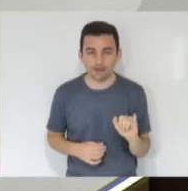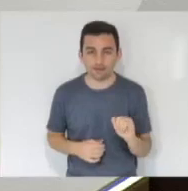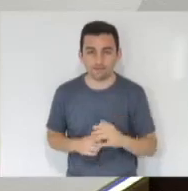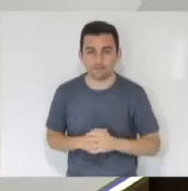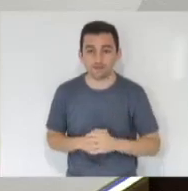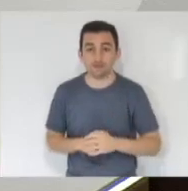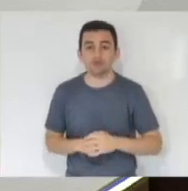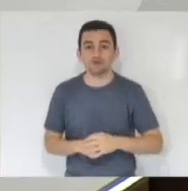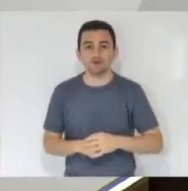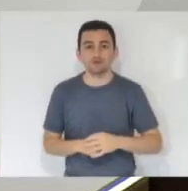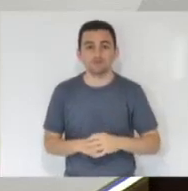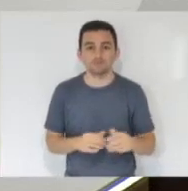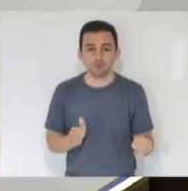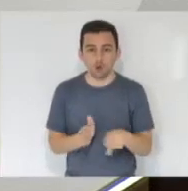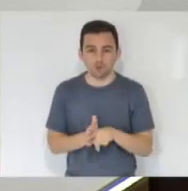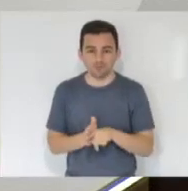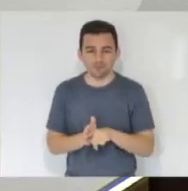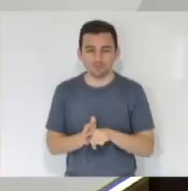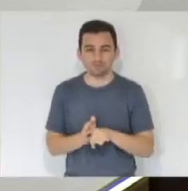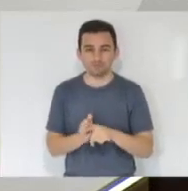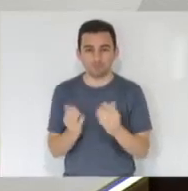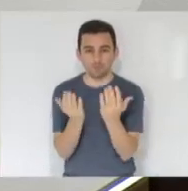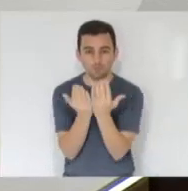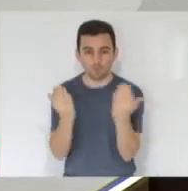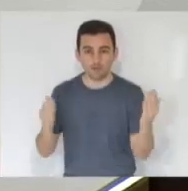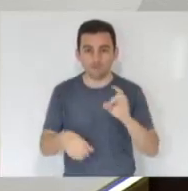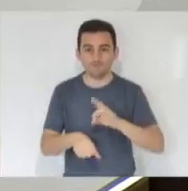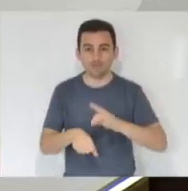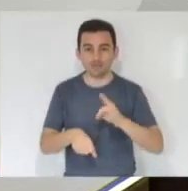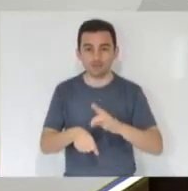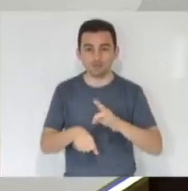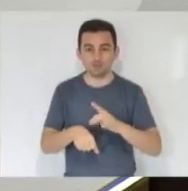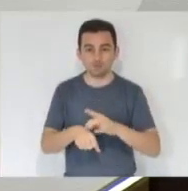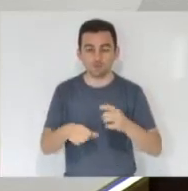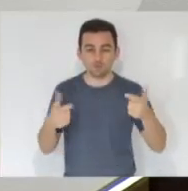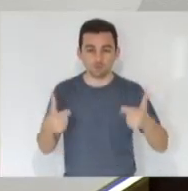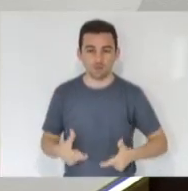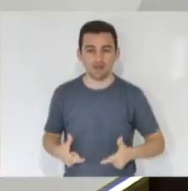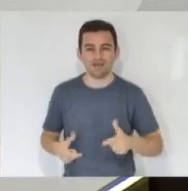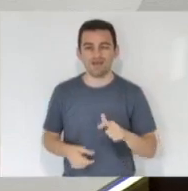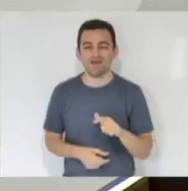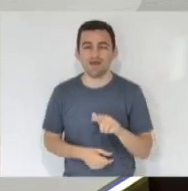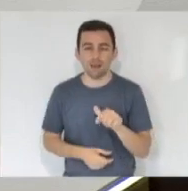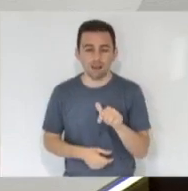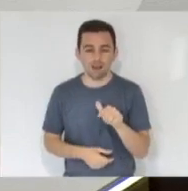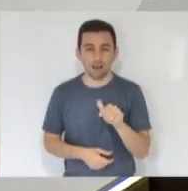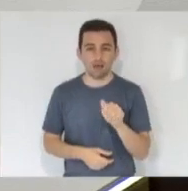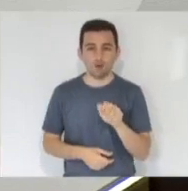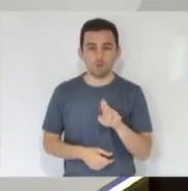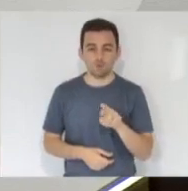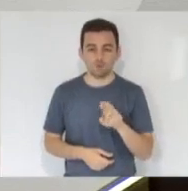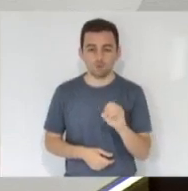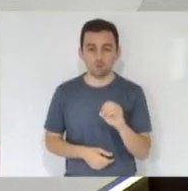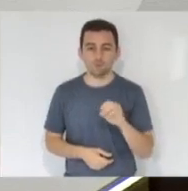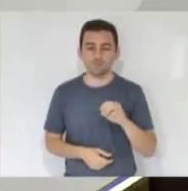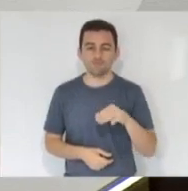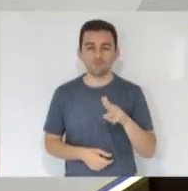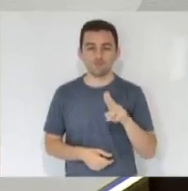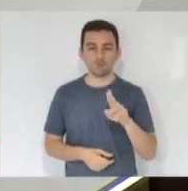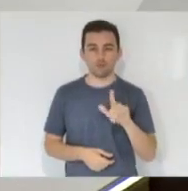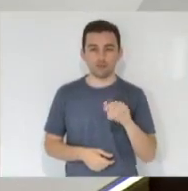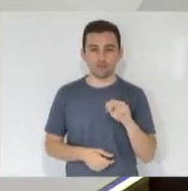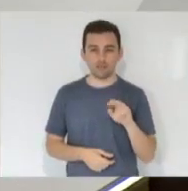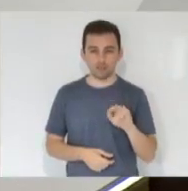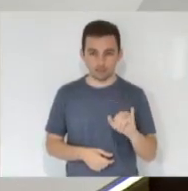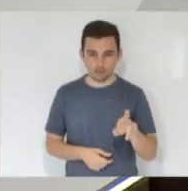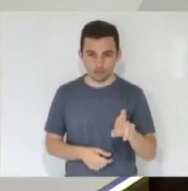a passarela de vidro lá em Lauro Miller, né? Em Bom Jardim da Serra. Está saindo a passarela